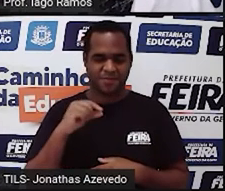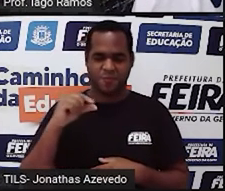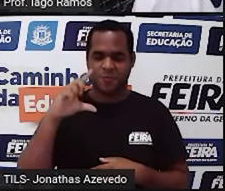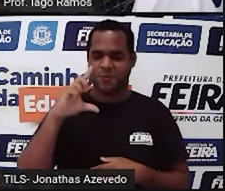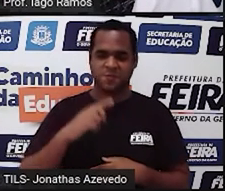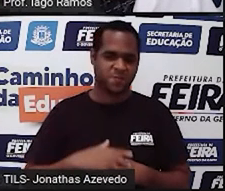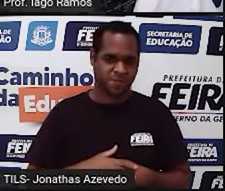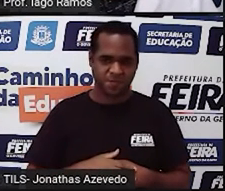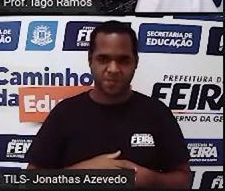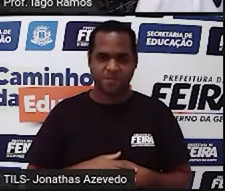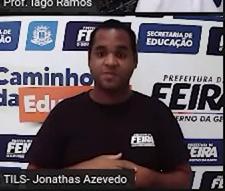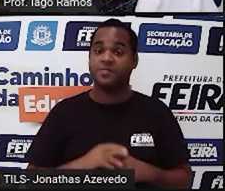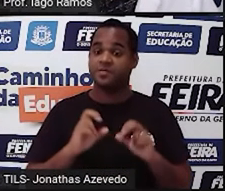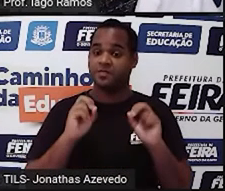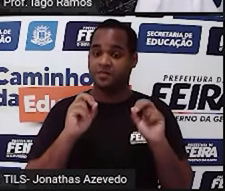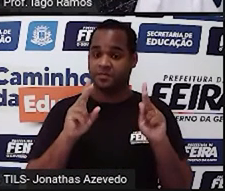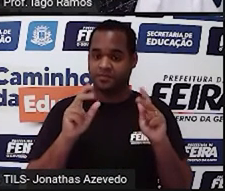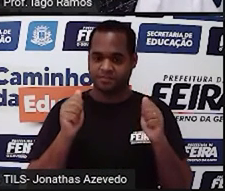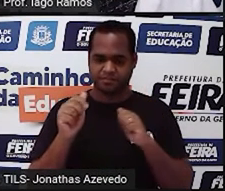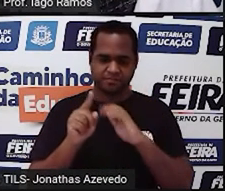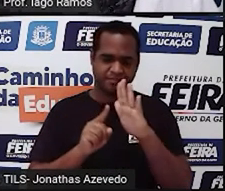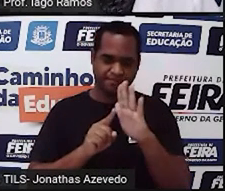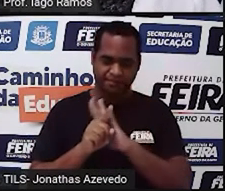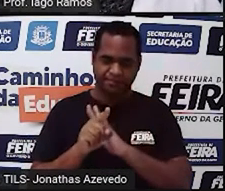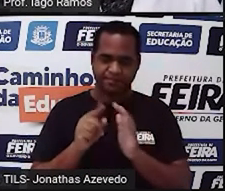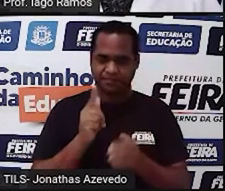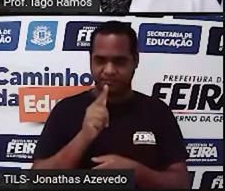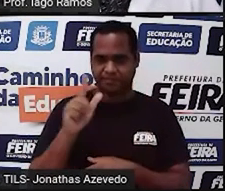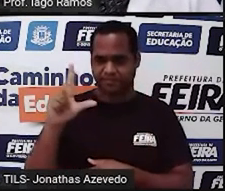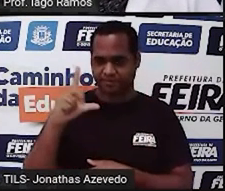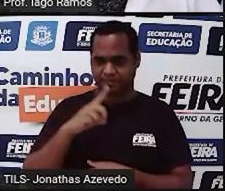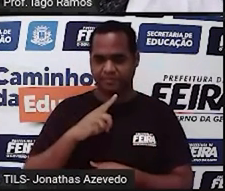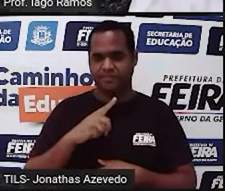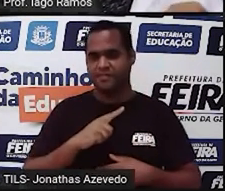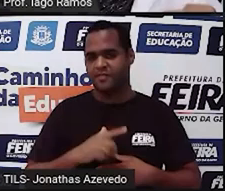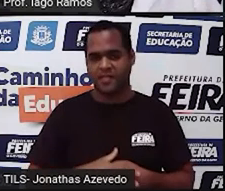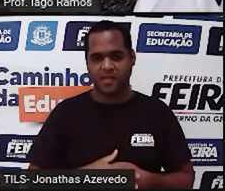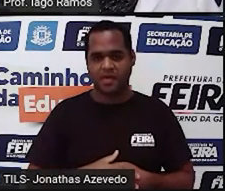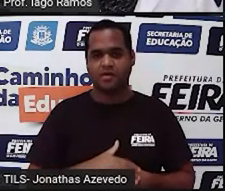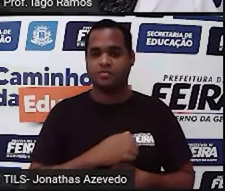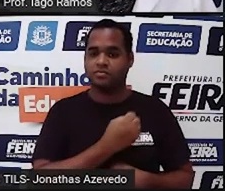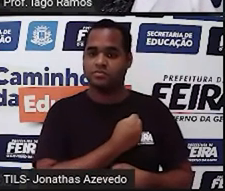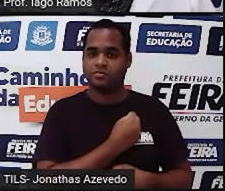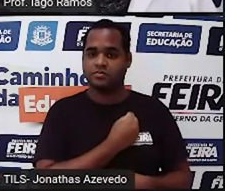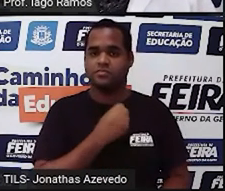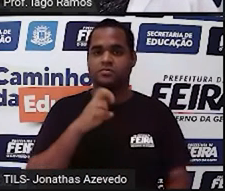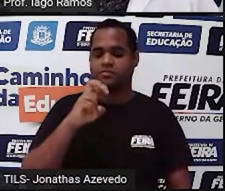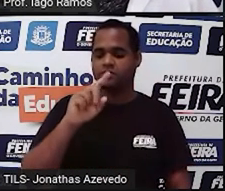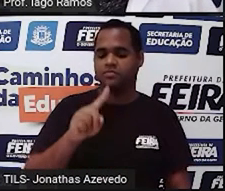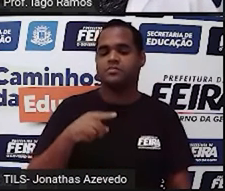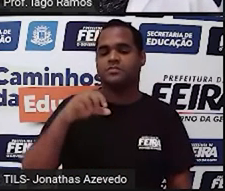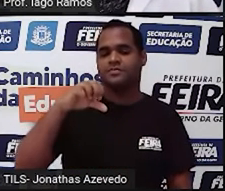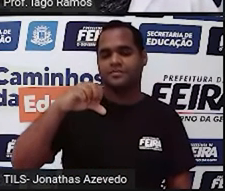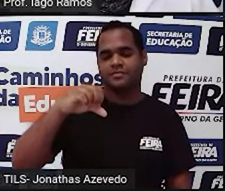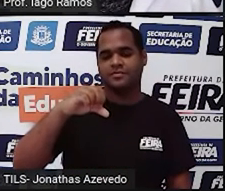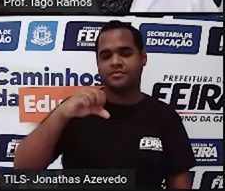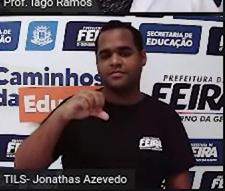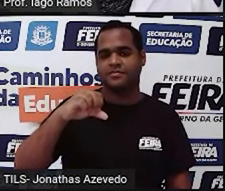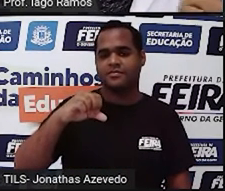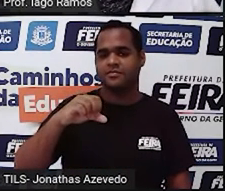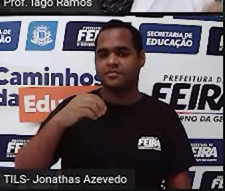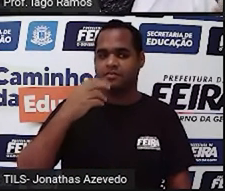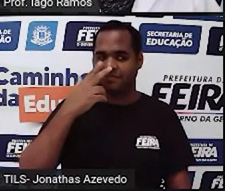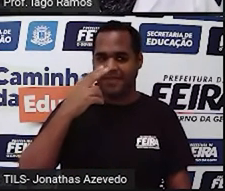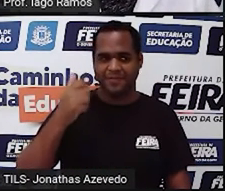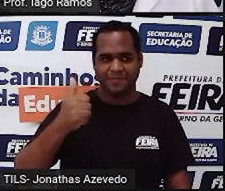Então vamos a nossa próxima perguntinha o número 5,9 é maior que o